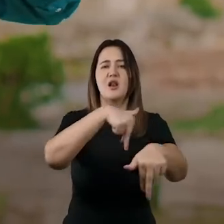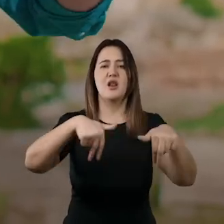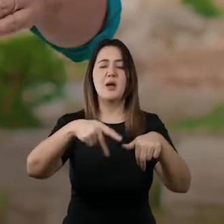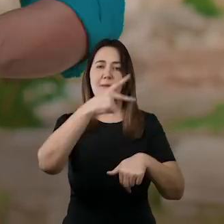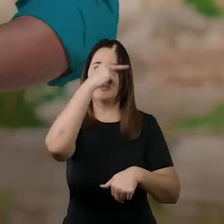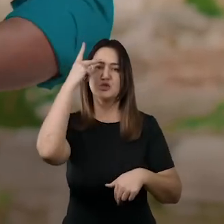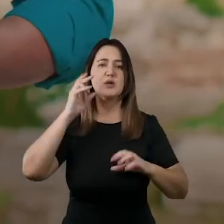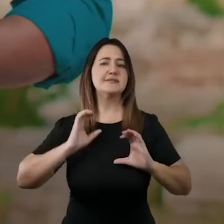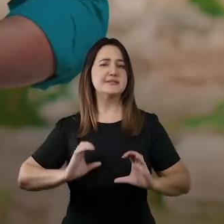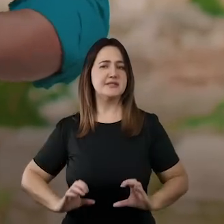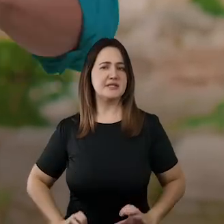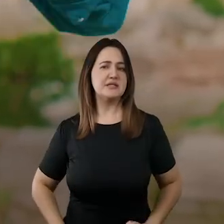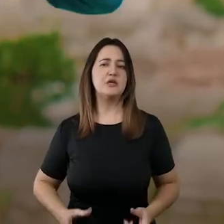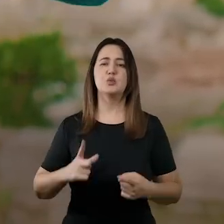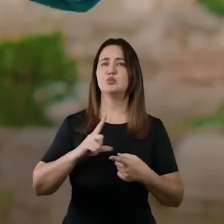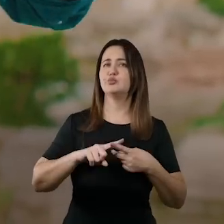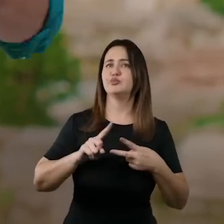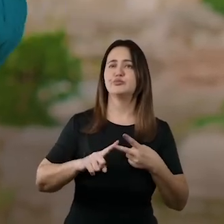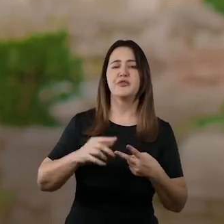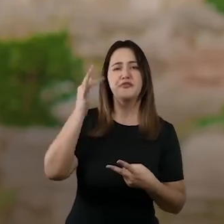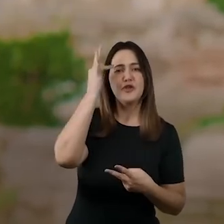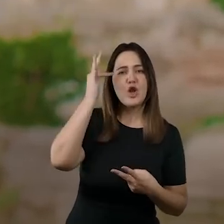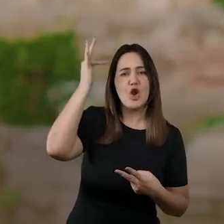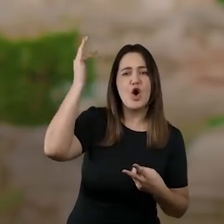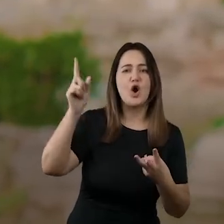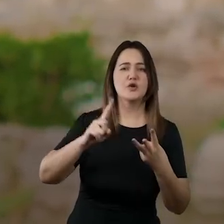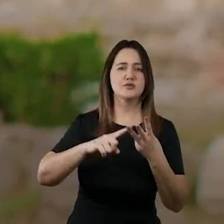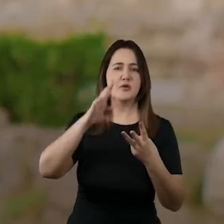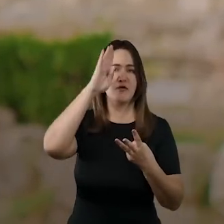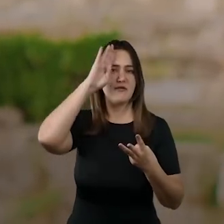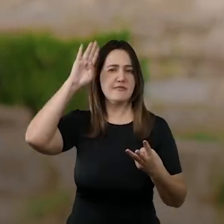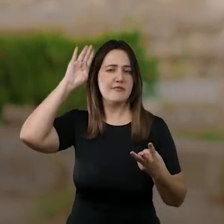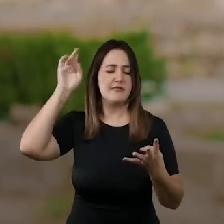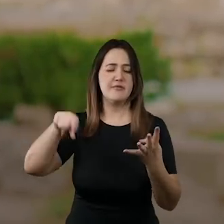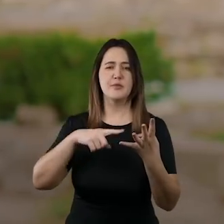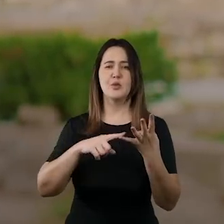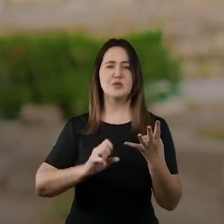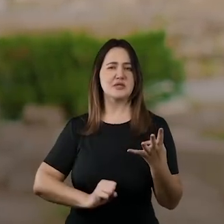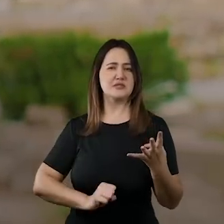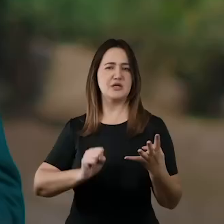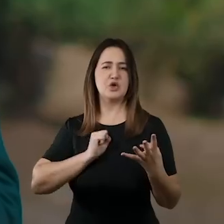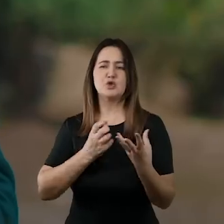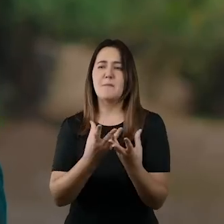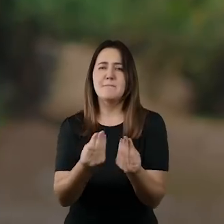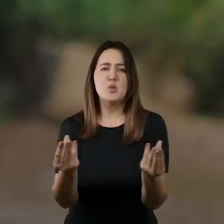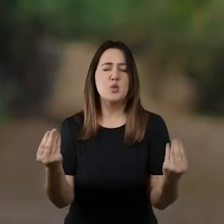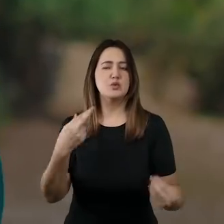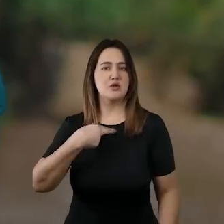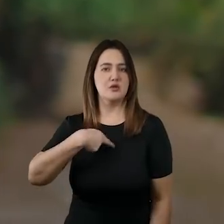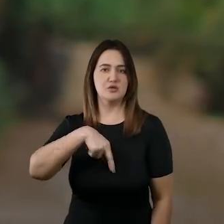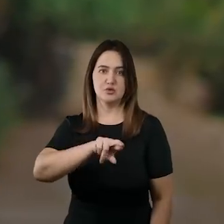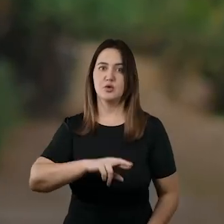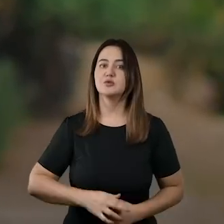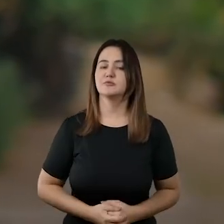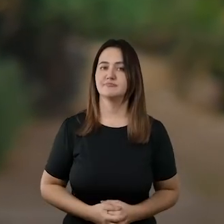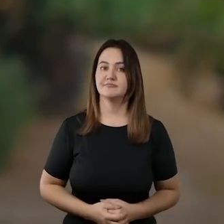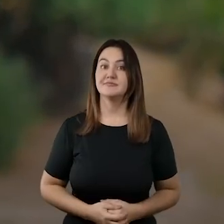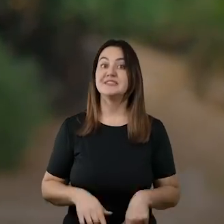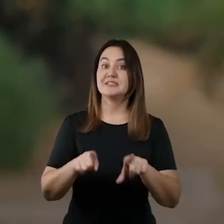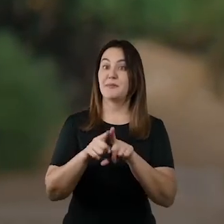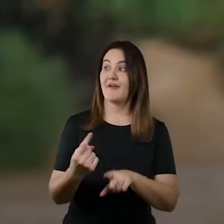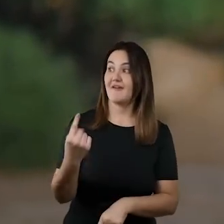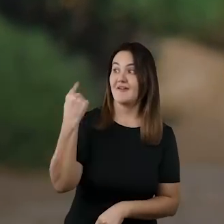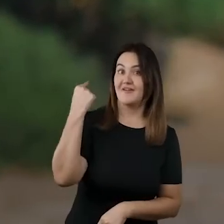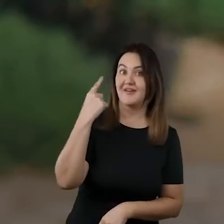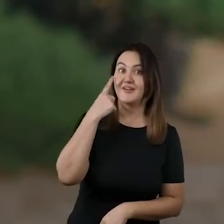de Atenas, filósofos, eruditos, sacerdotes e muitos religiosos. Aliás, atrás de mim você tem um